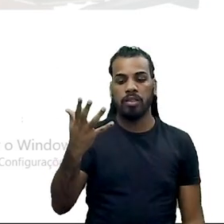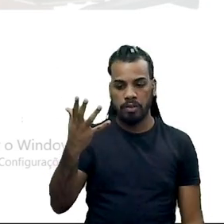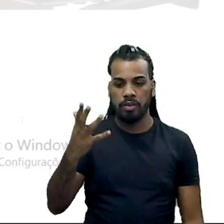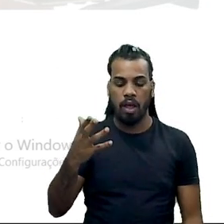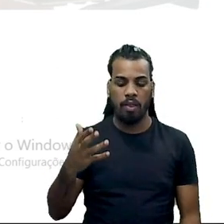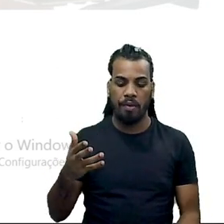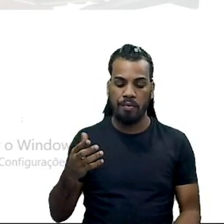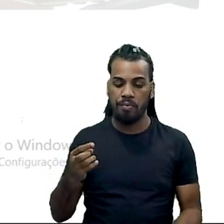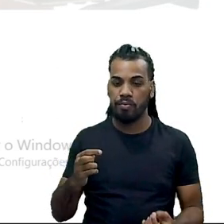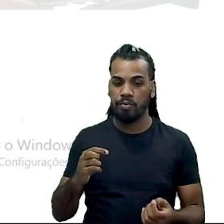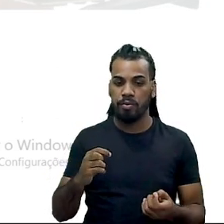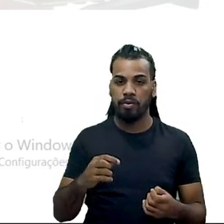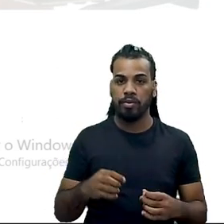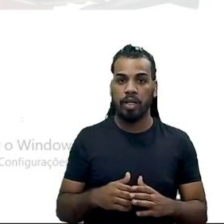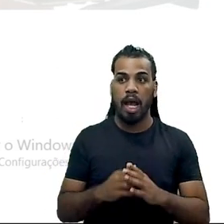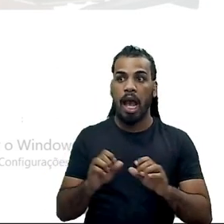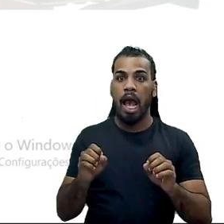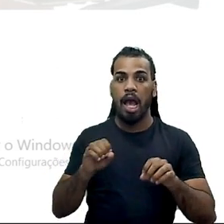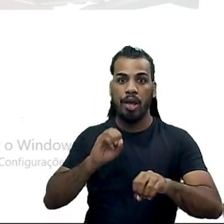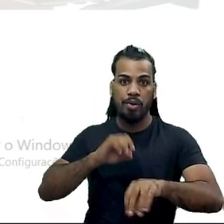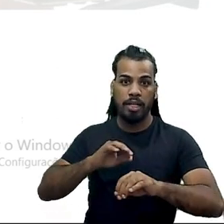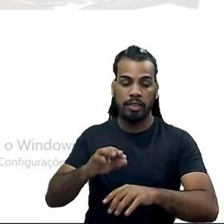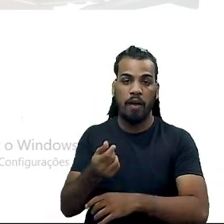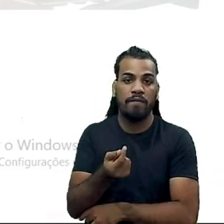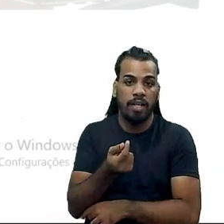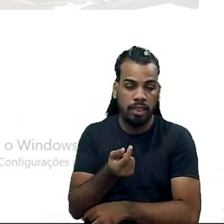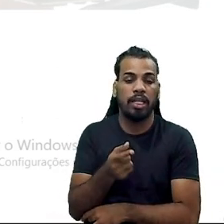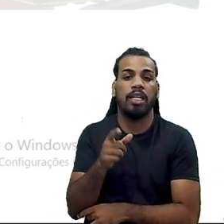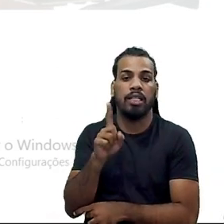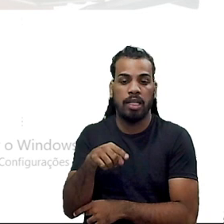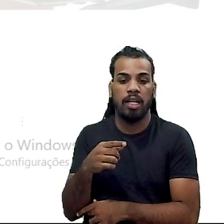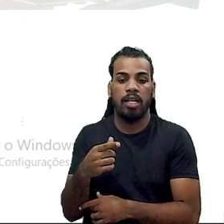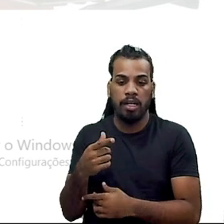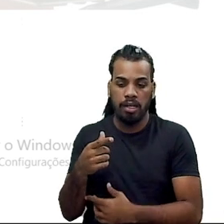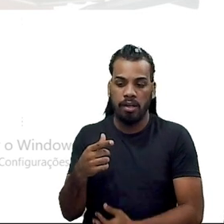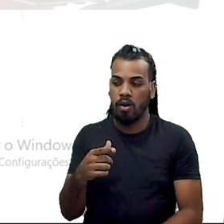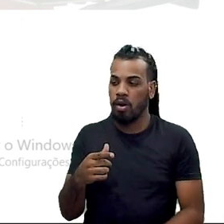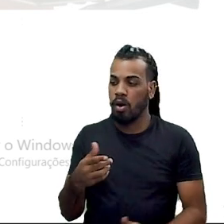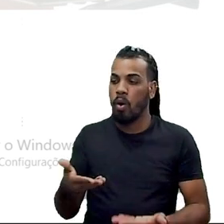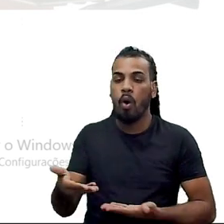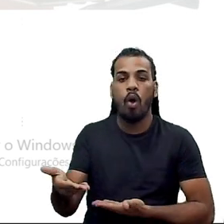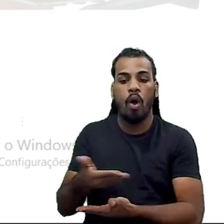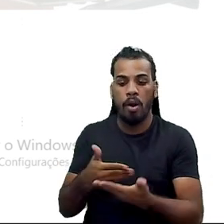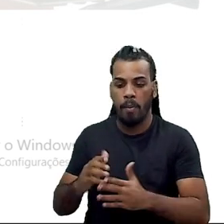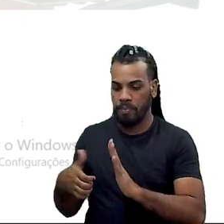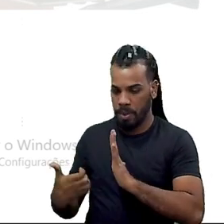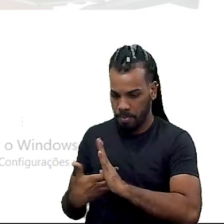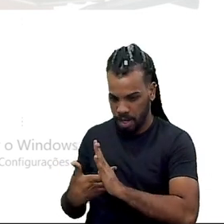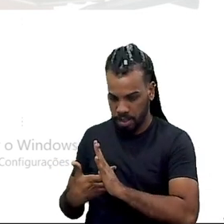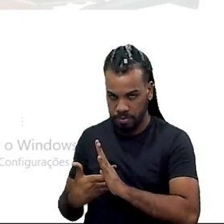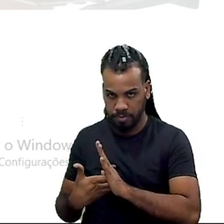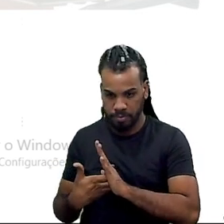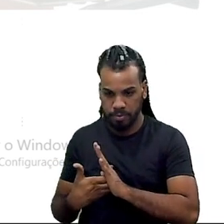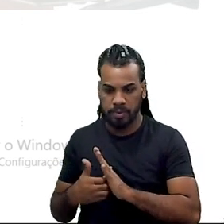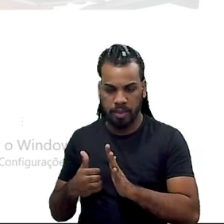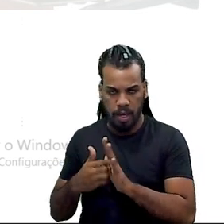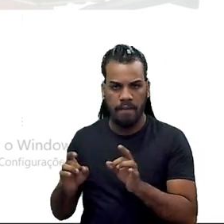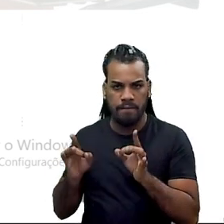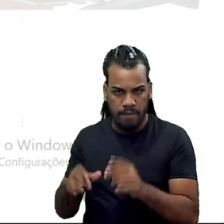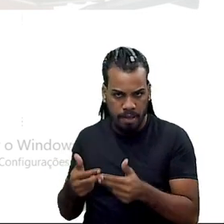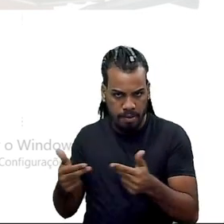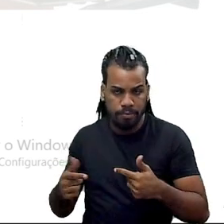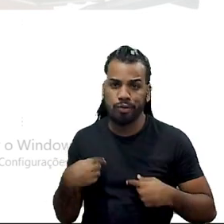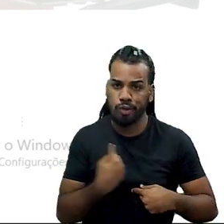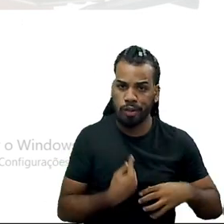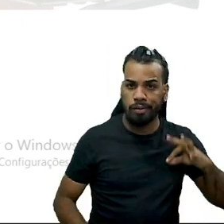dessa? A educação financeira e as finanças pessoais, qual a relação? A empresa tem vendas, tem receitas, nós